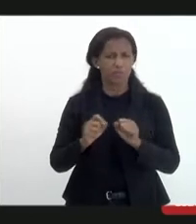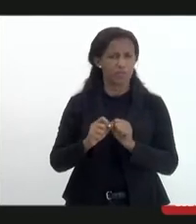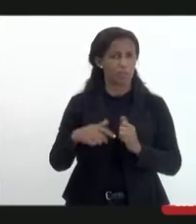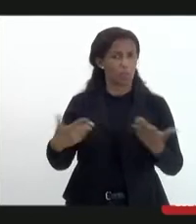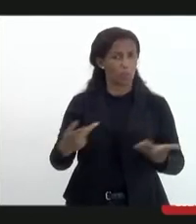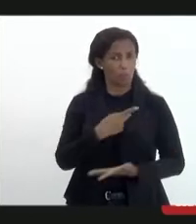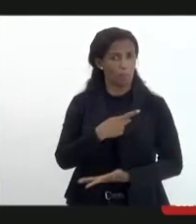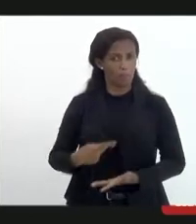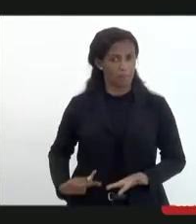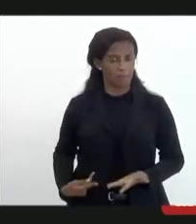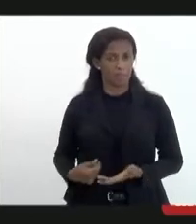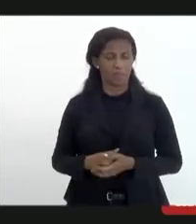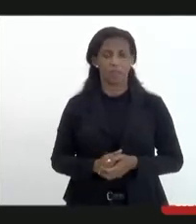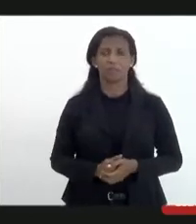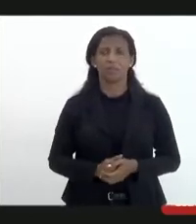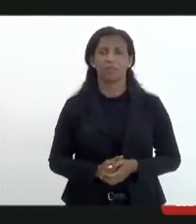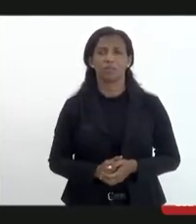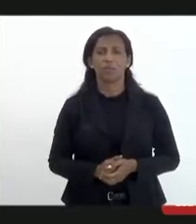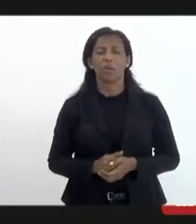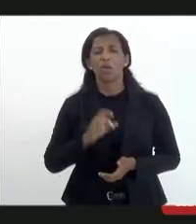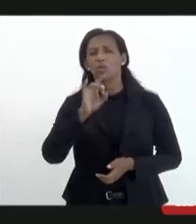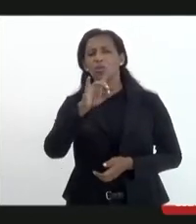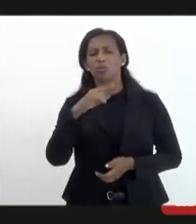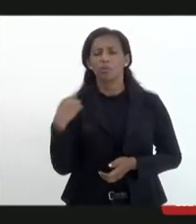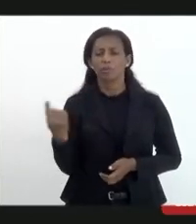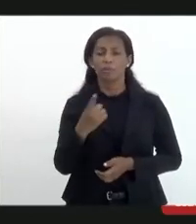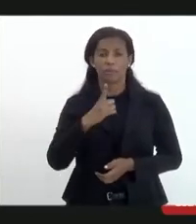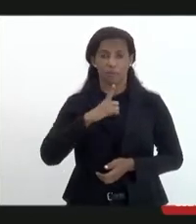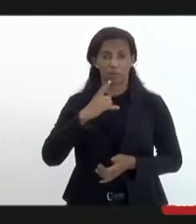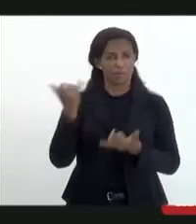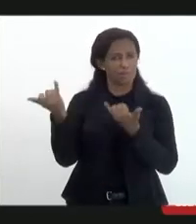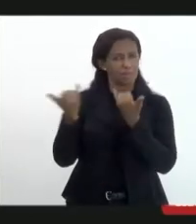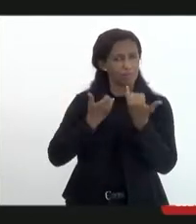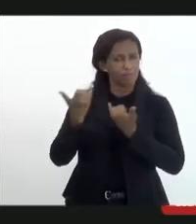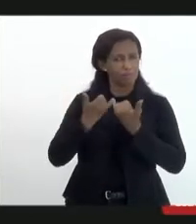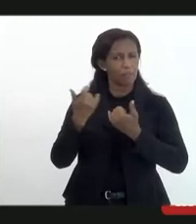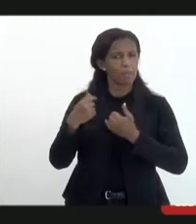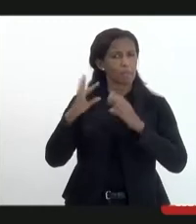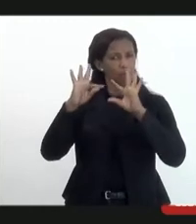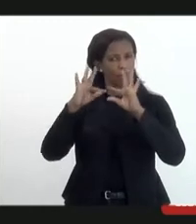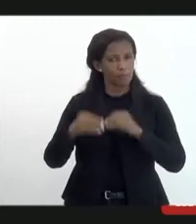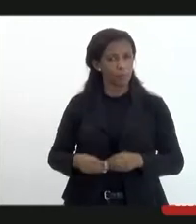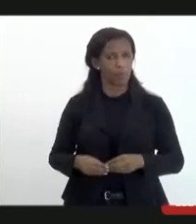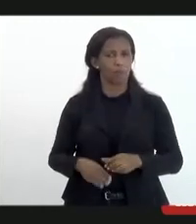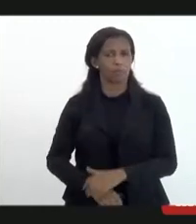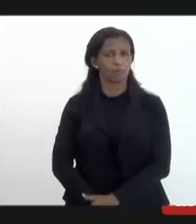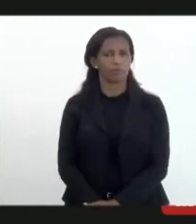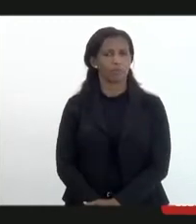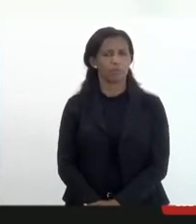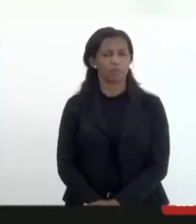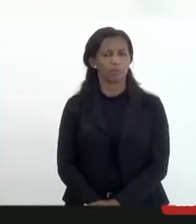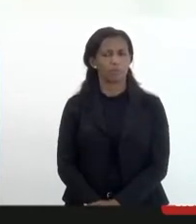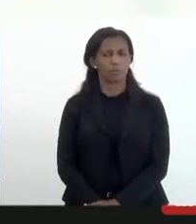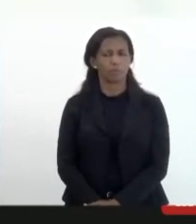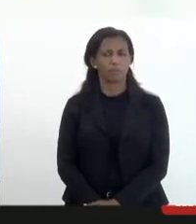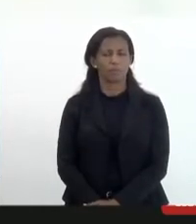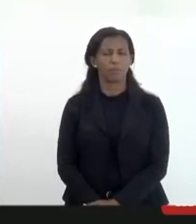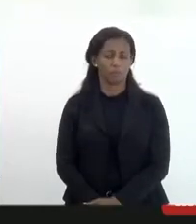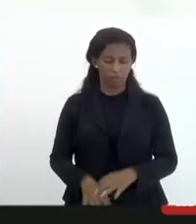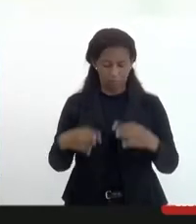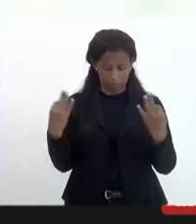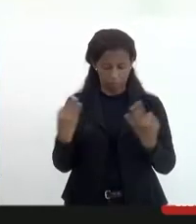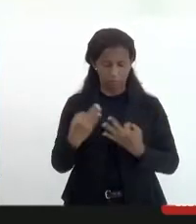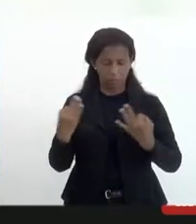presidente, essa questão, só para a gente ter essa informação para o relatório final? Perfeitamente, deputado Márcio